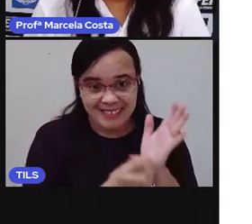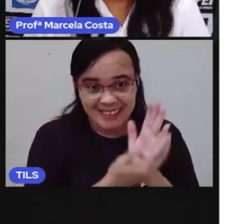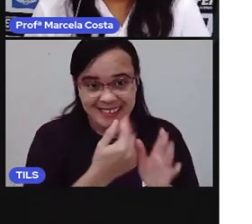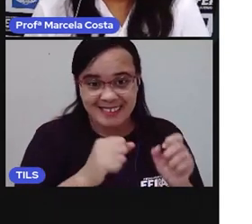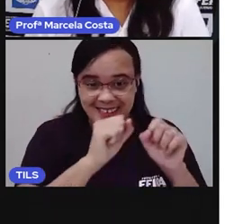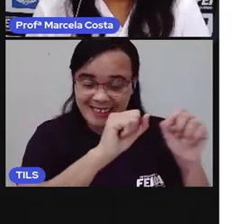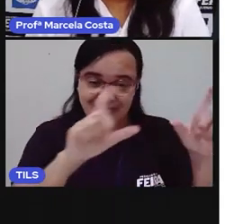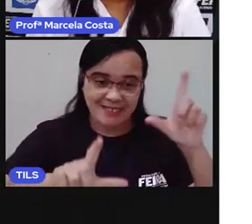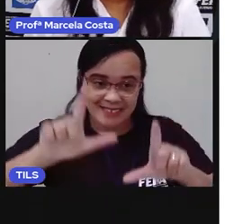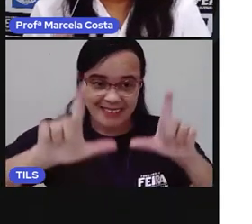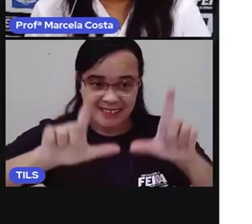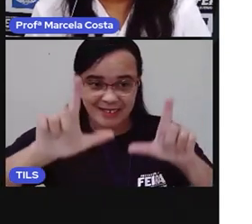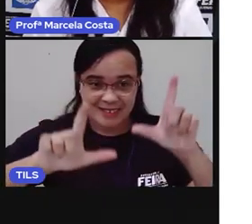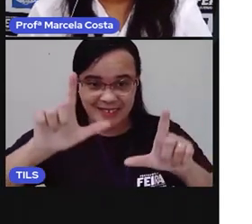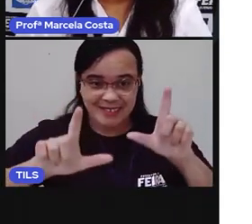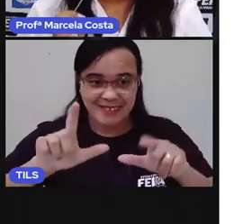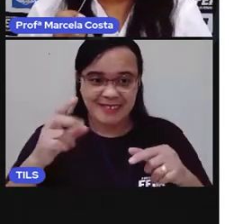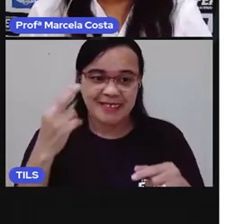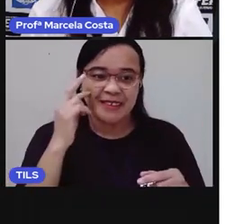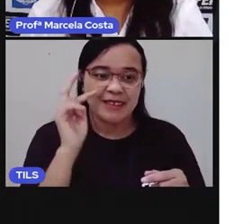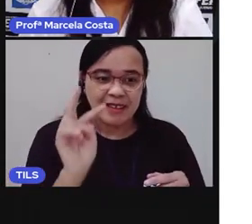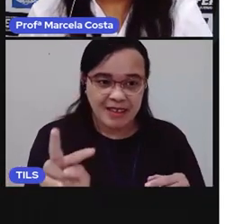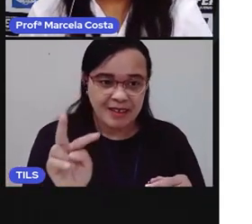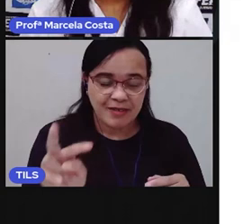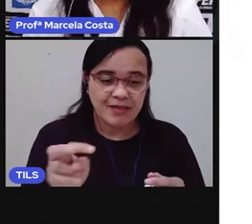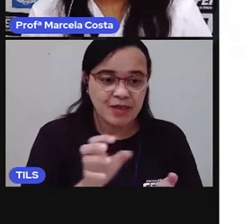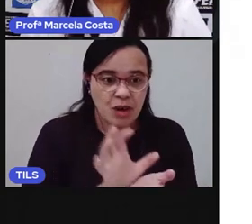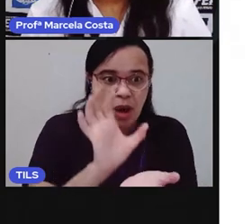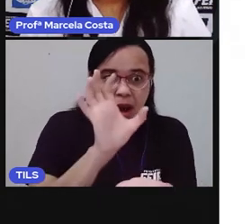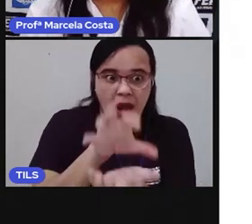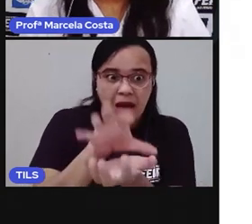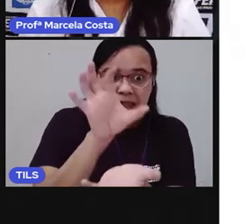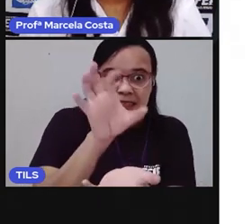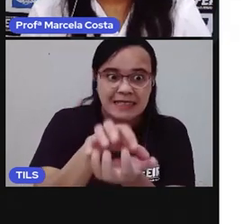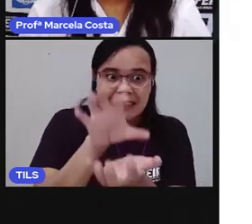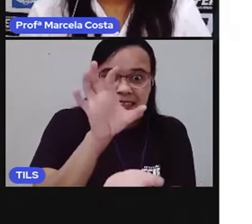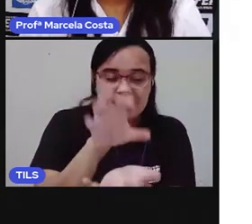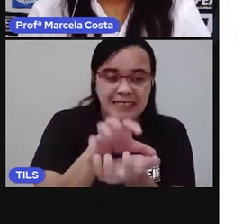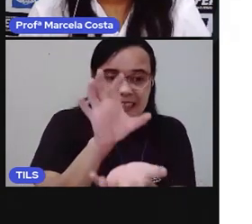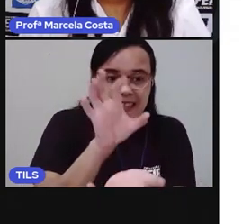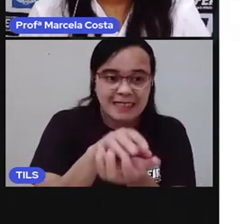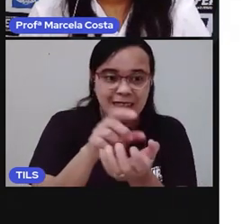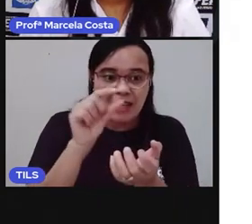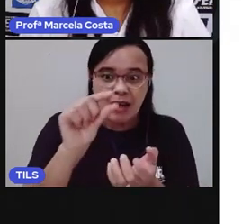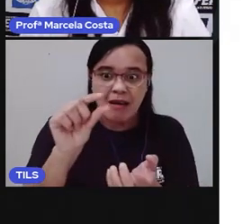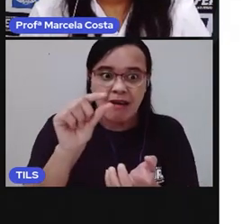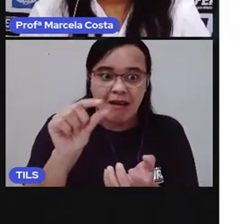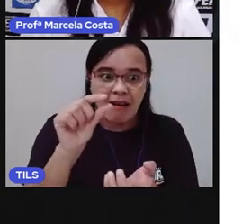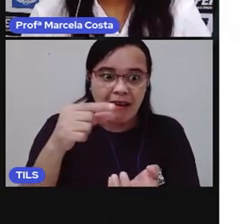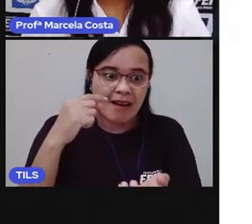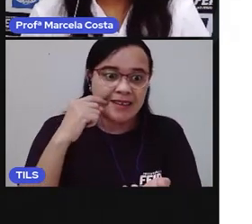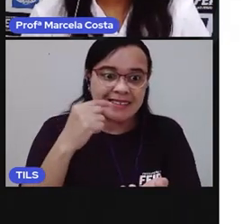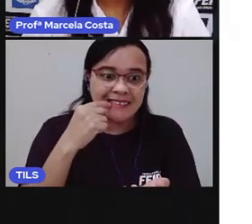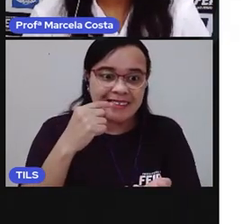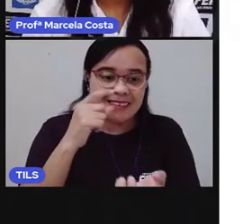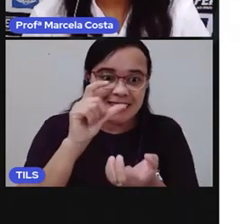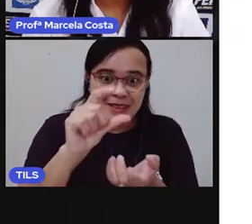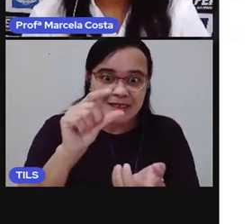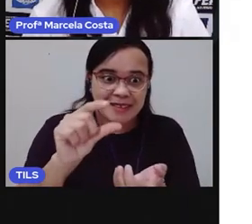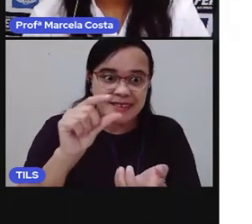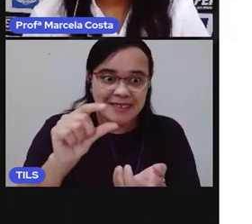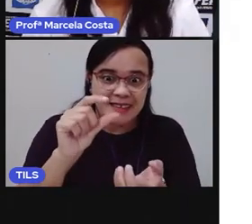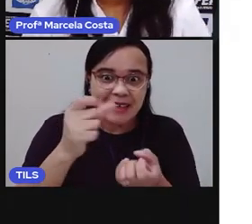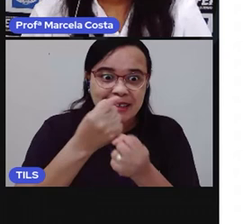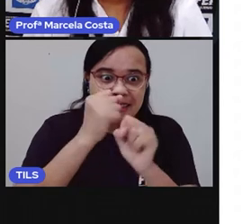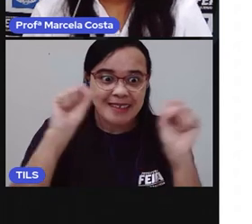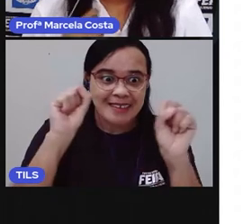jacaré? Já viu o tamanho dos dentes de um jacaré? São bem grandões, não é